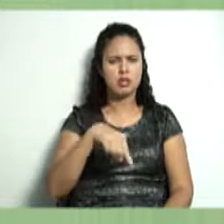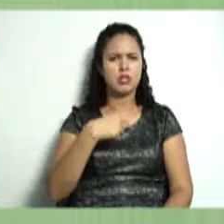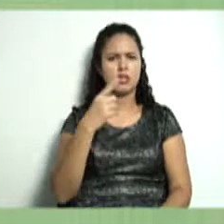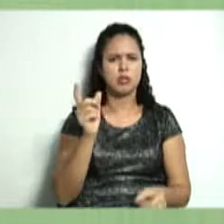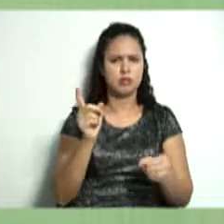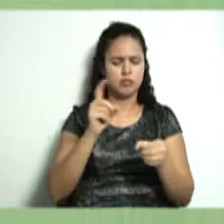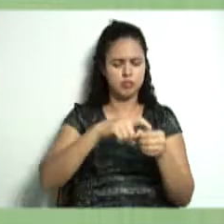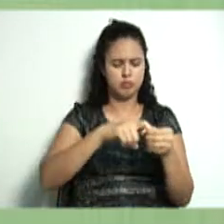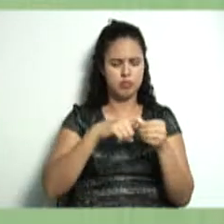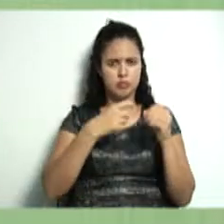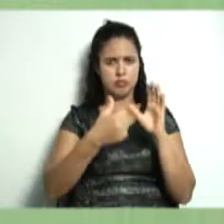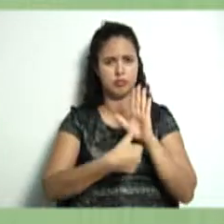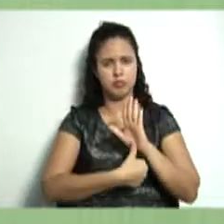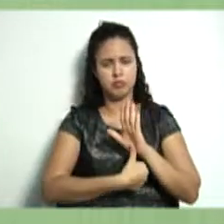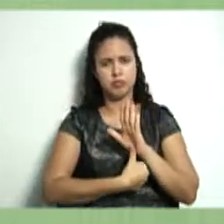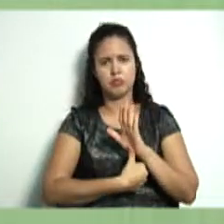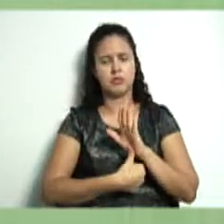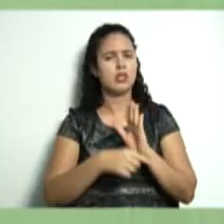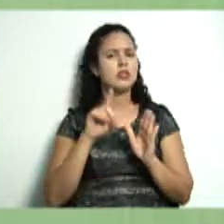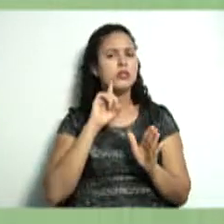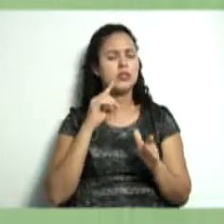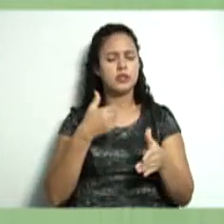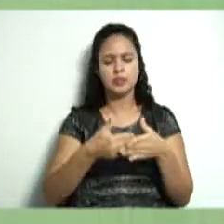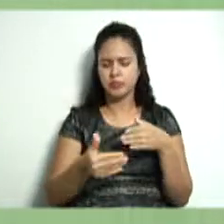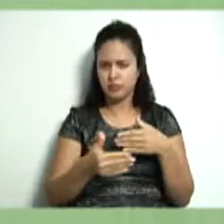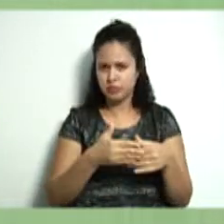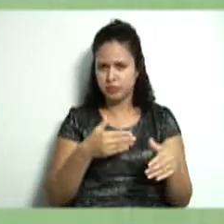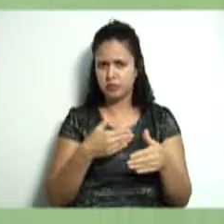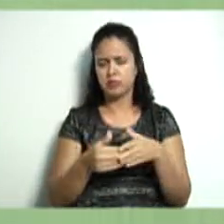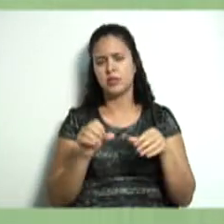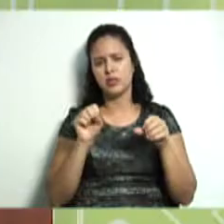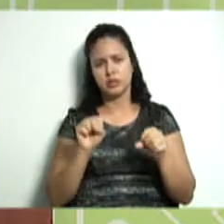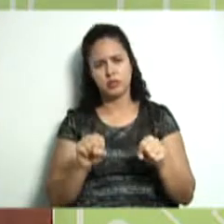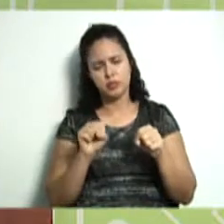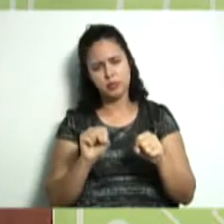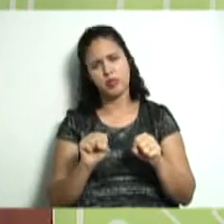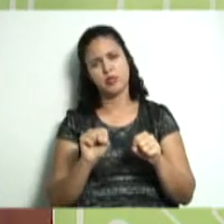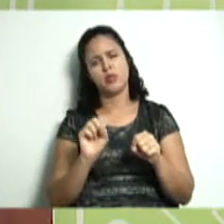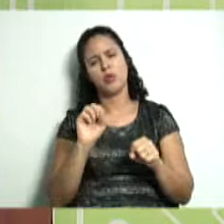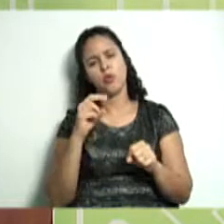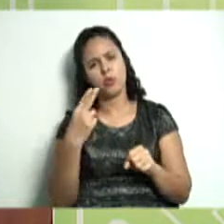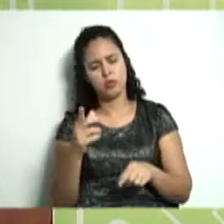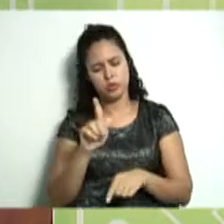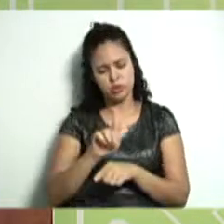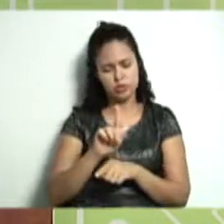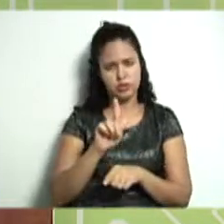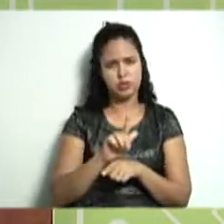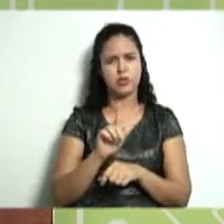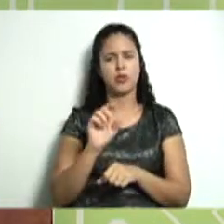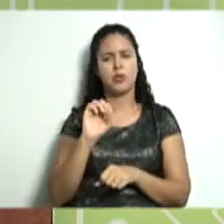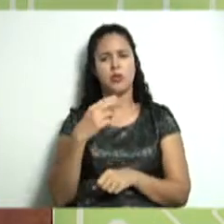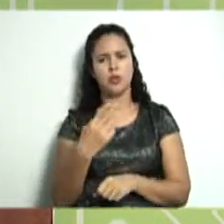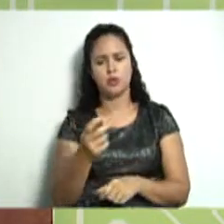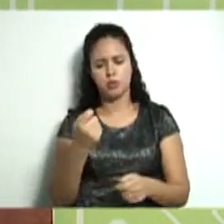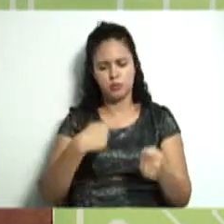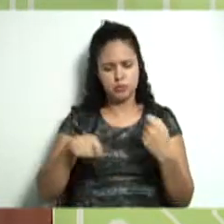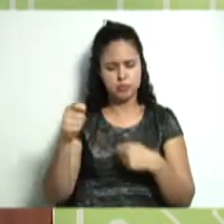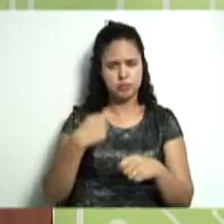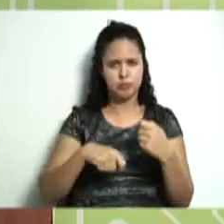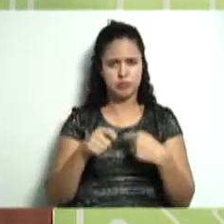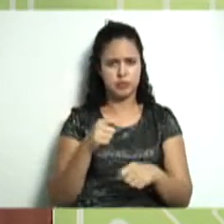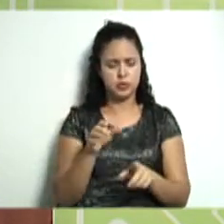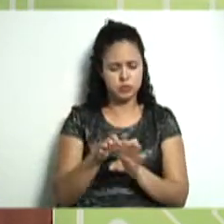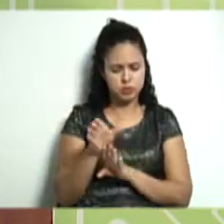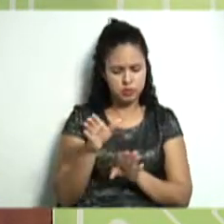você pode, algum dia, participar ou da gestão ou da administração do Conselho Fiscal